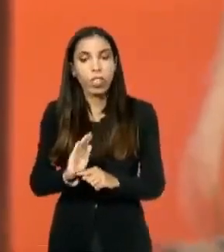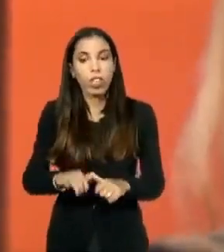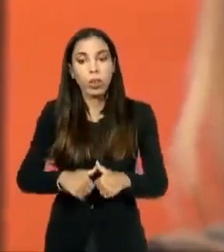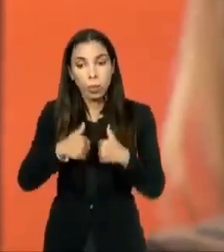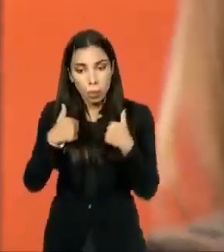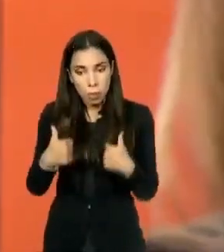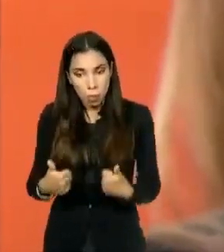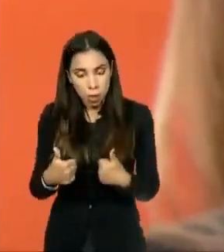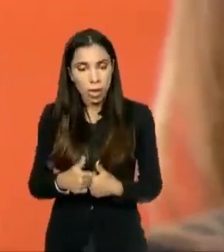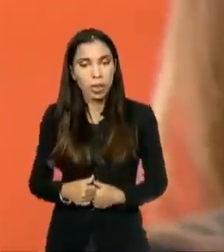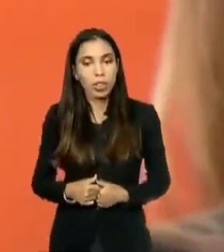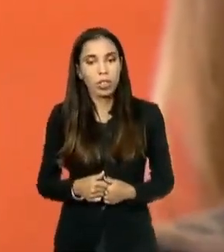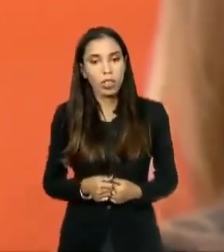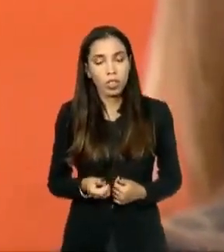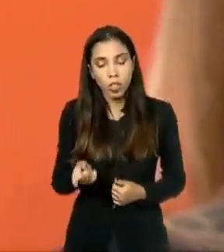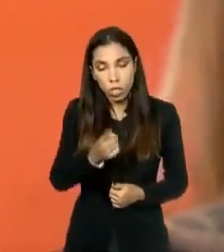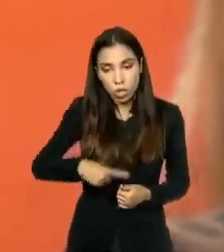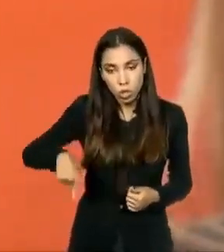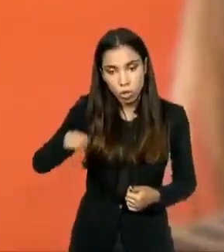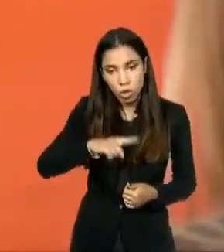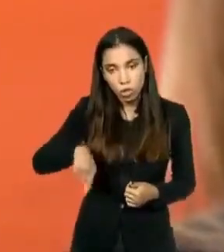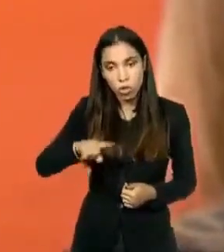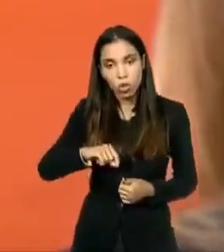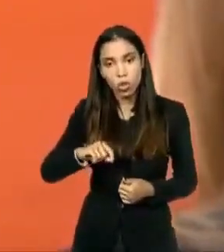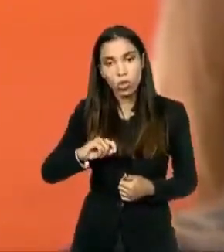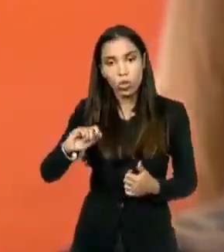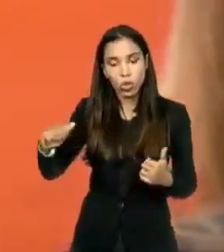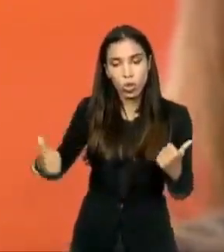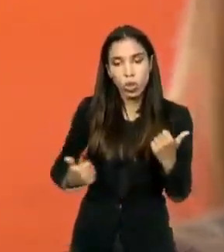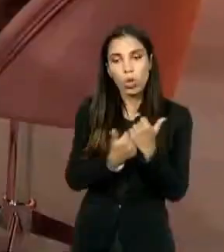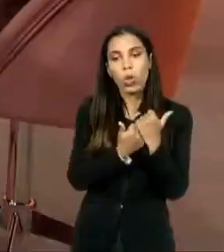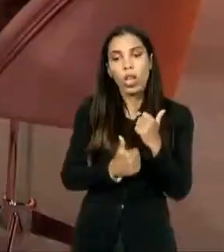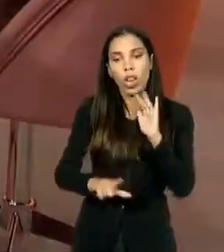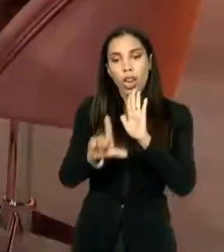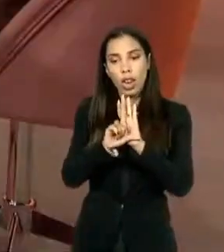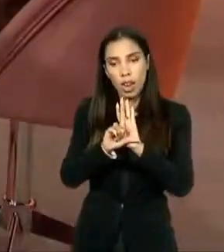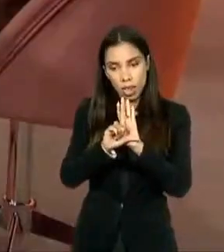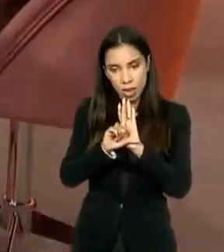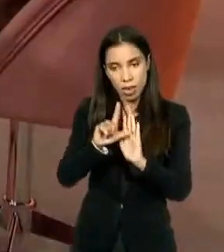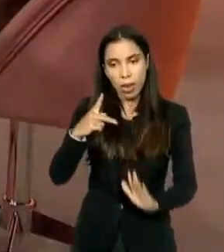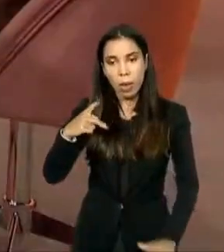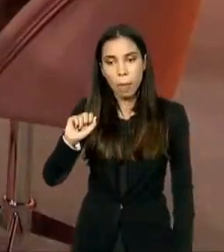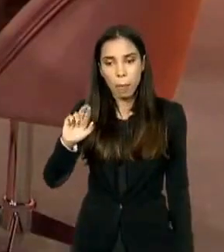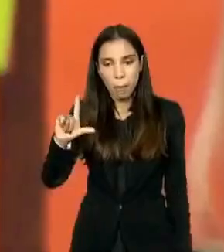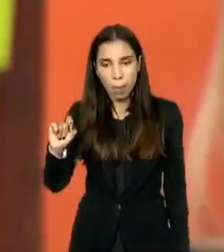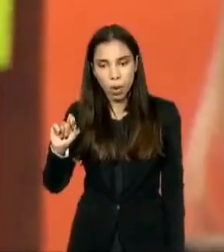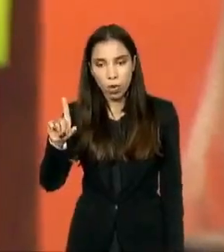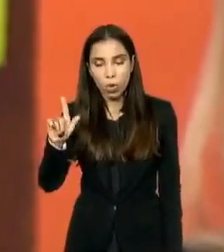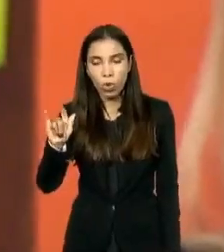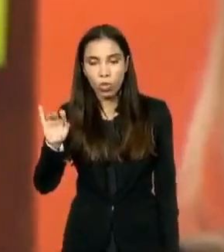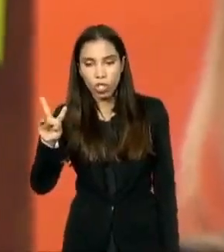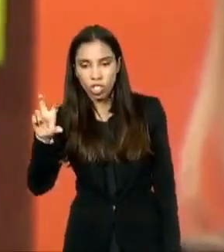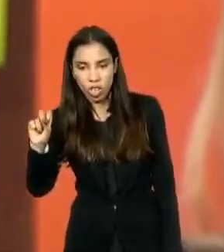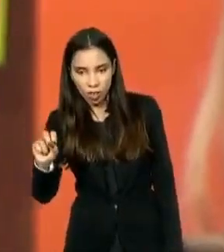já tivemos assim, um apoio da Lei Paulo Gustavo. Ah, entendeu? Olha só. Que deu a